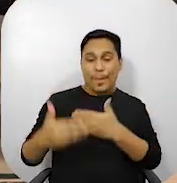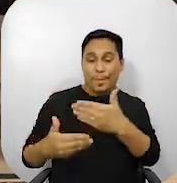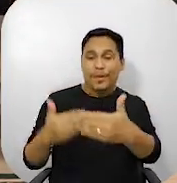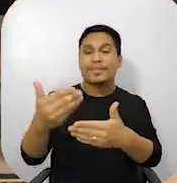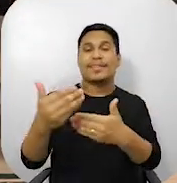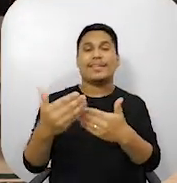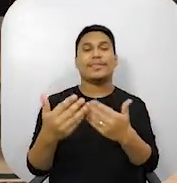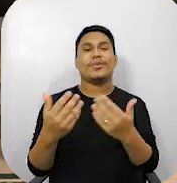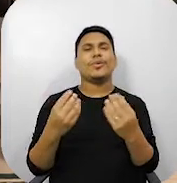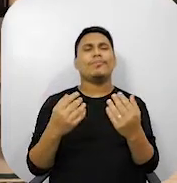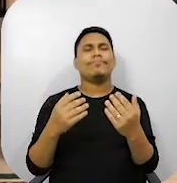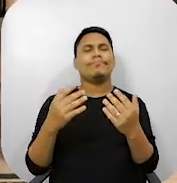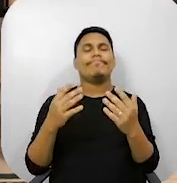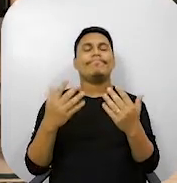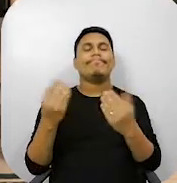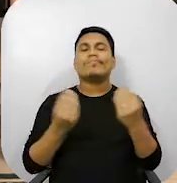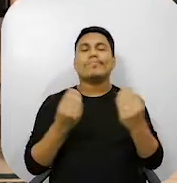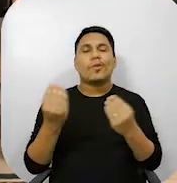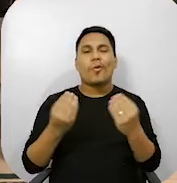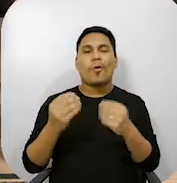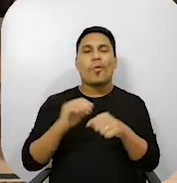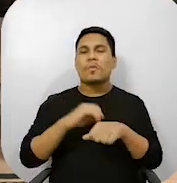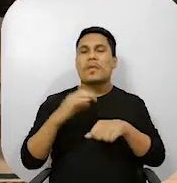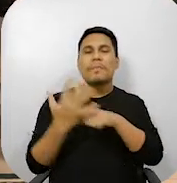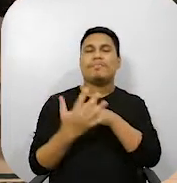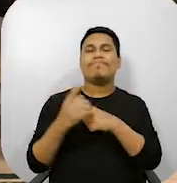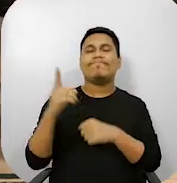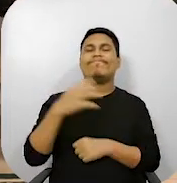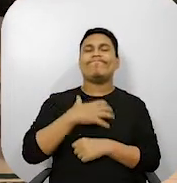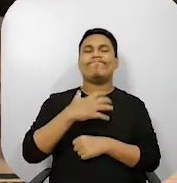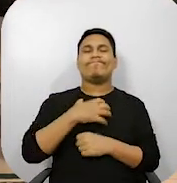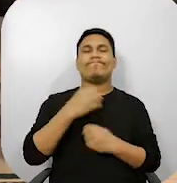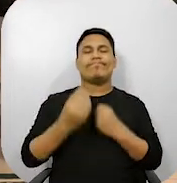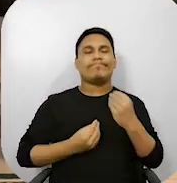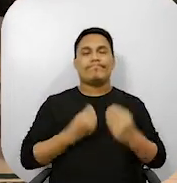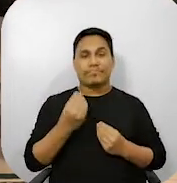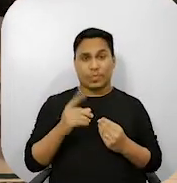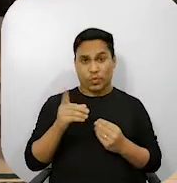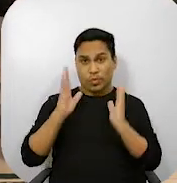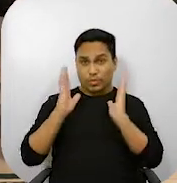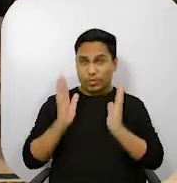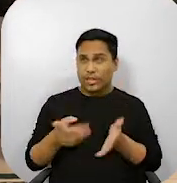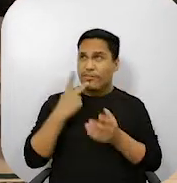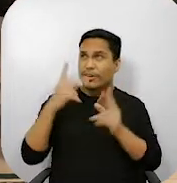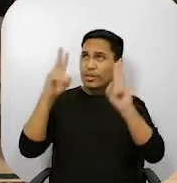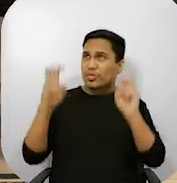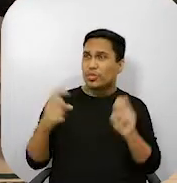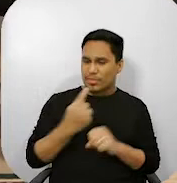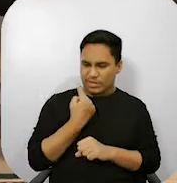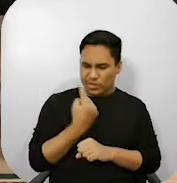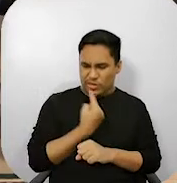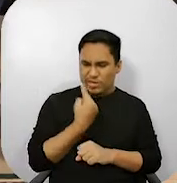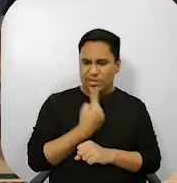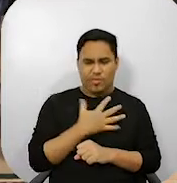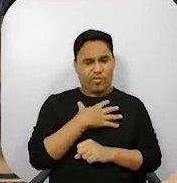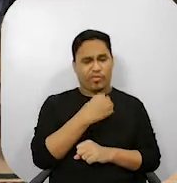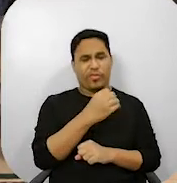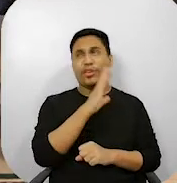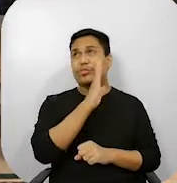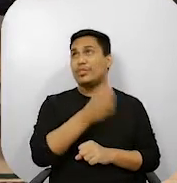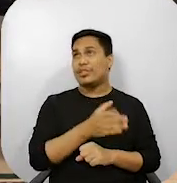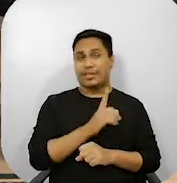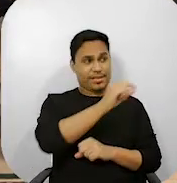agora como é que foi antes disso como é que foi na pandemia foi já você já falou da Solidão dos filhos que já bateram E aí